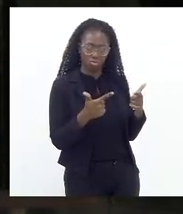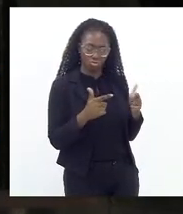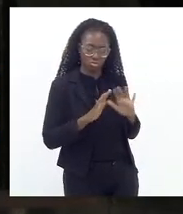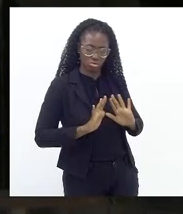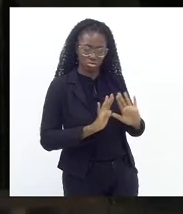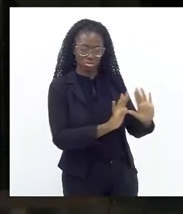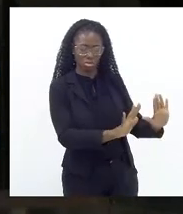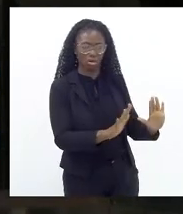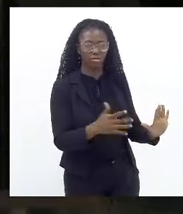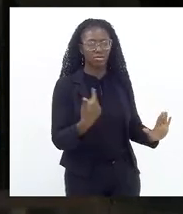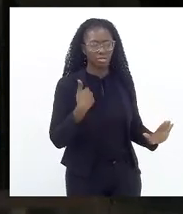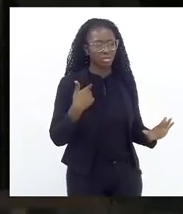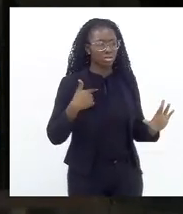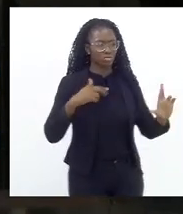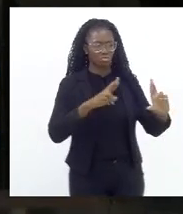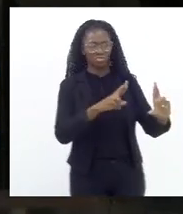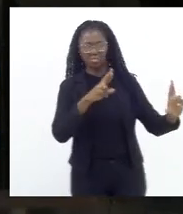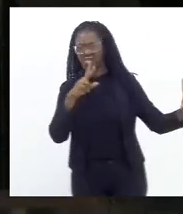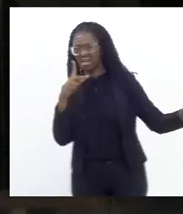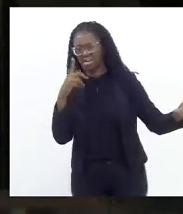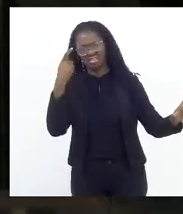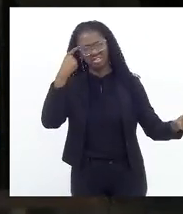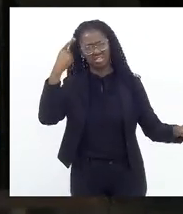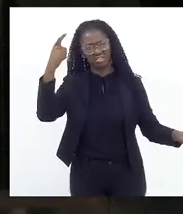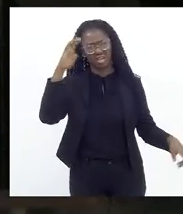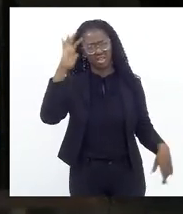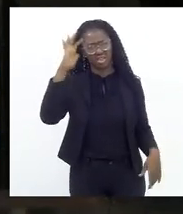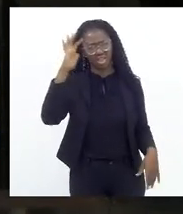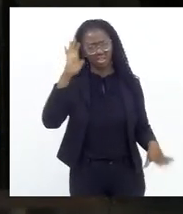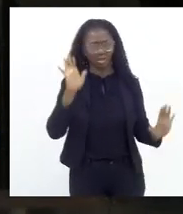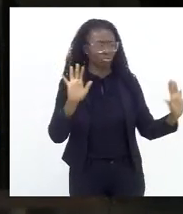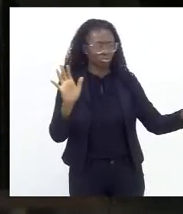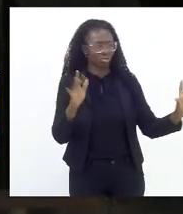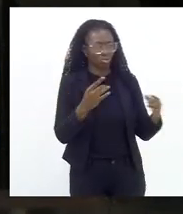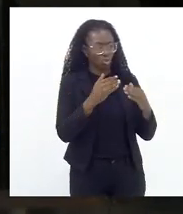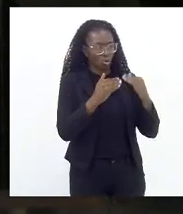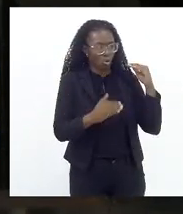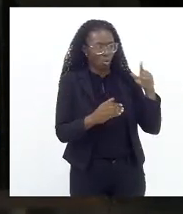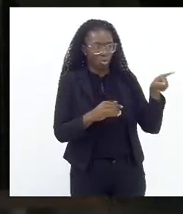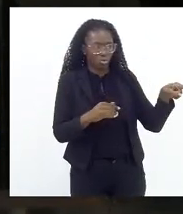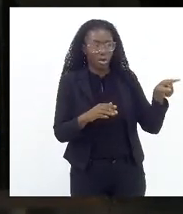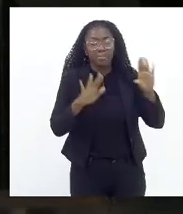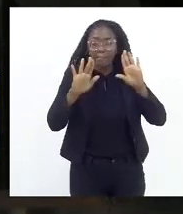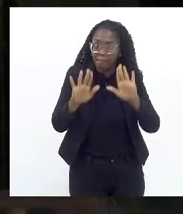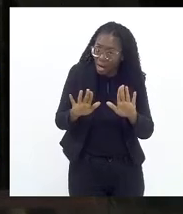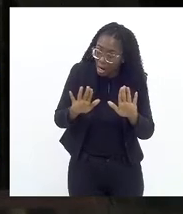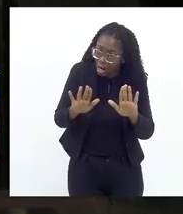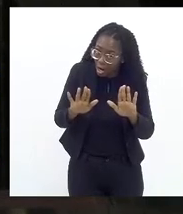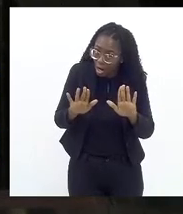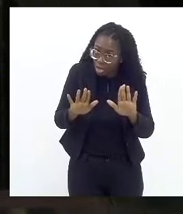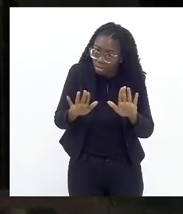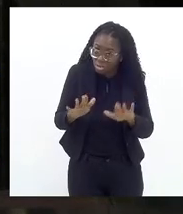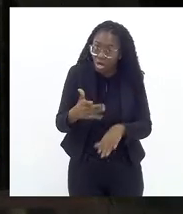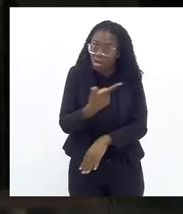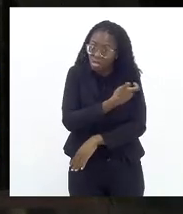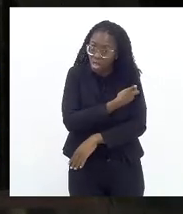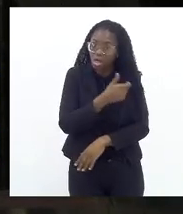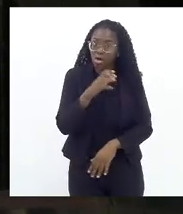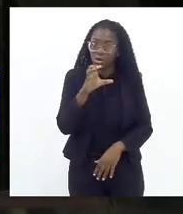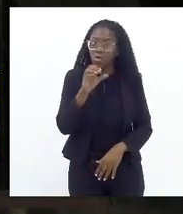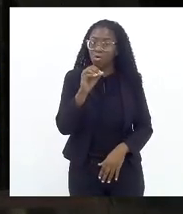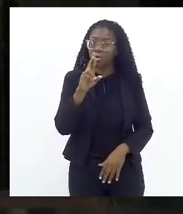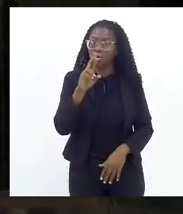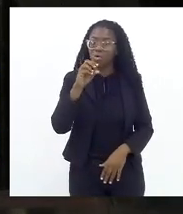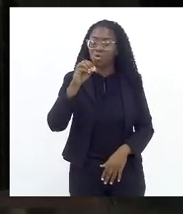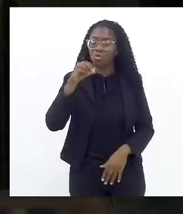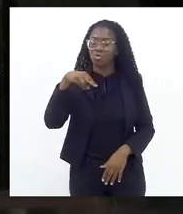com quem tenho enormes diferenças ideológicas, doutrinárias, mas, né, a Coronavac, produzida pelo